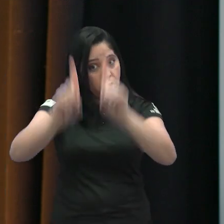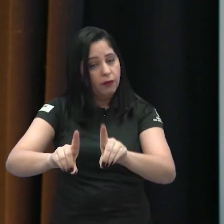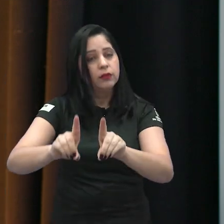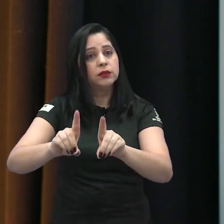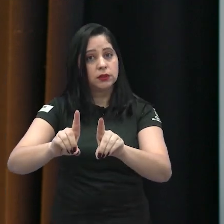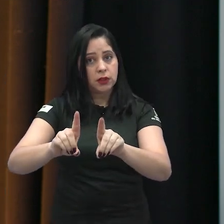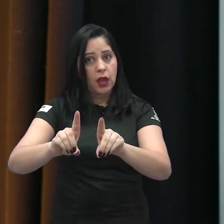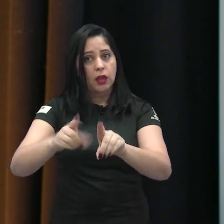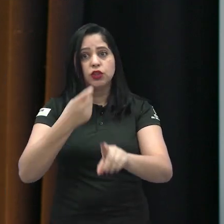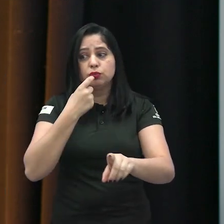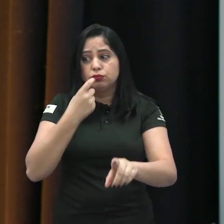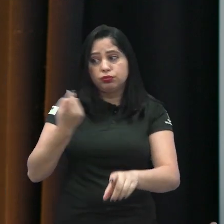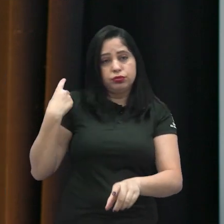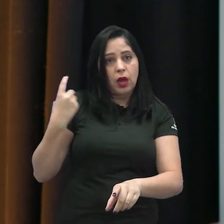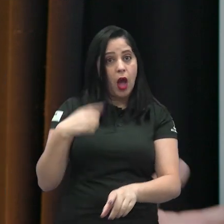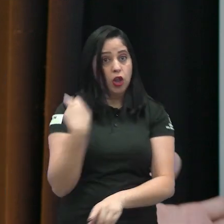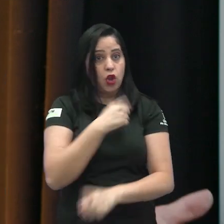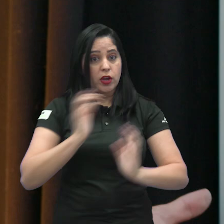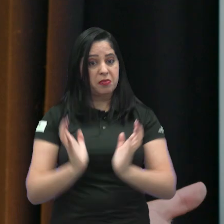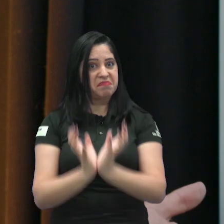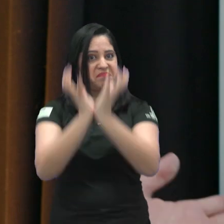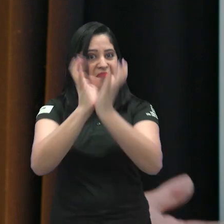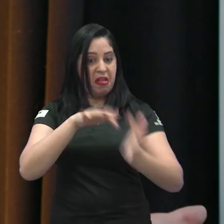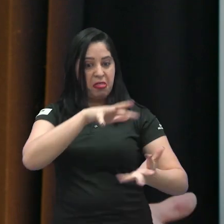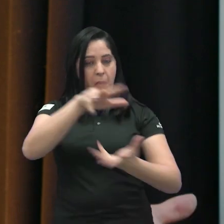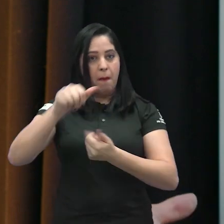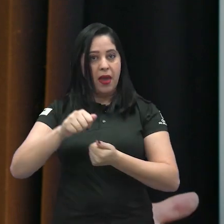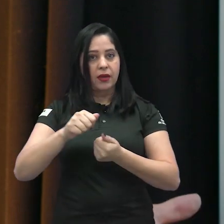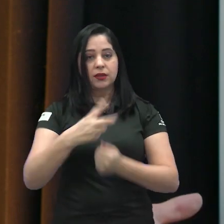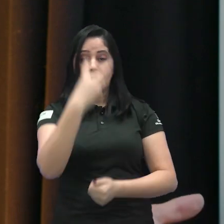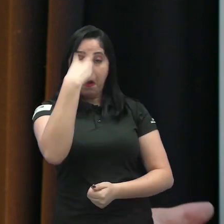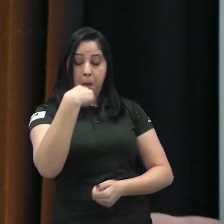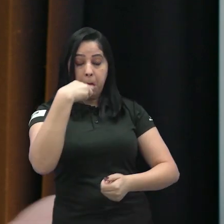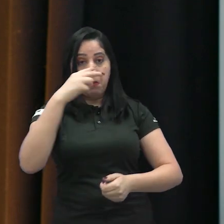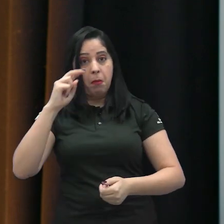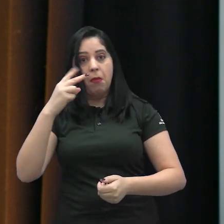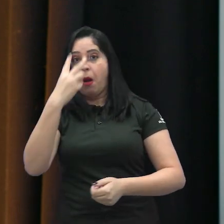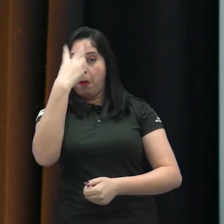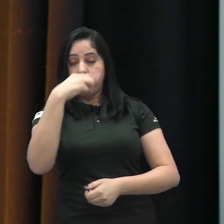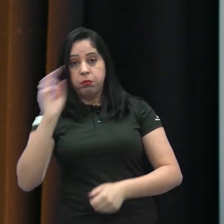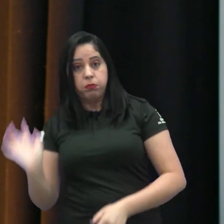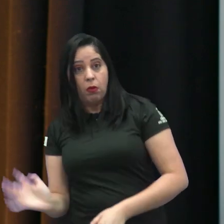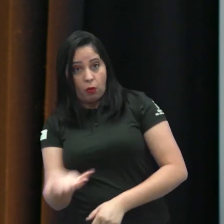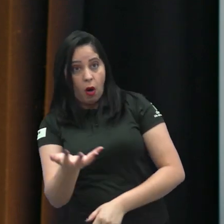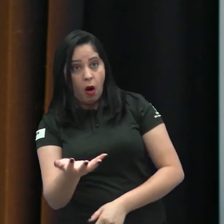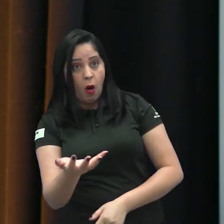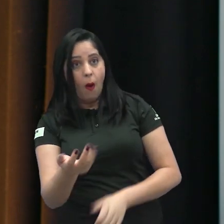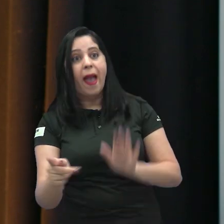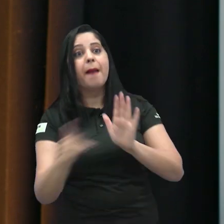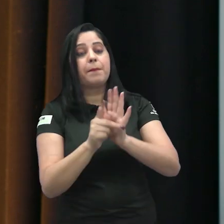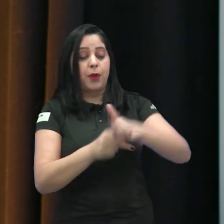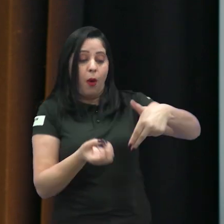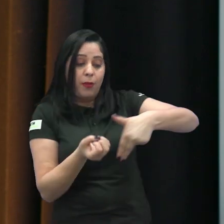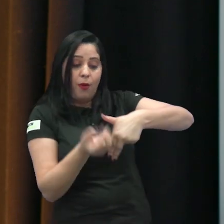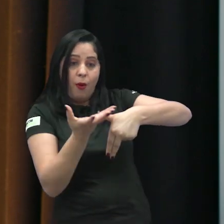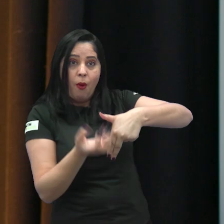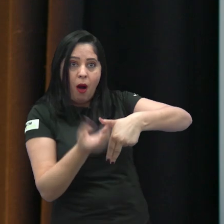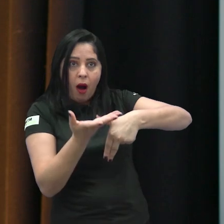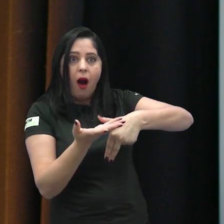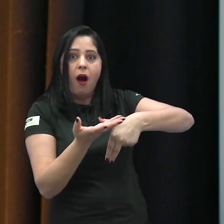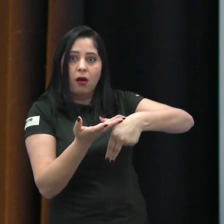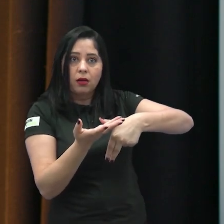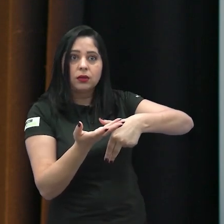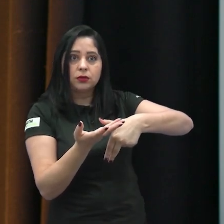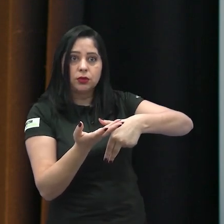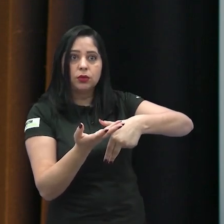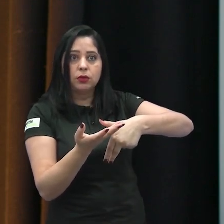com deficiência. Nós, recentemente, fomos campeões mundiais do goalball, que é uma instituição, o Instituto Atom aqui da cidade, né,